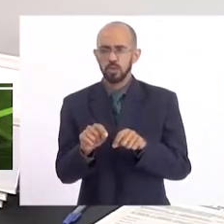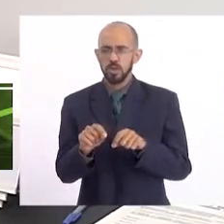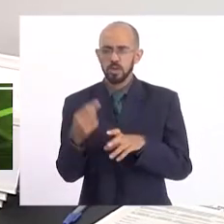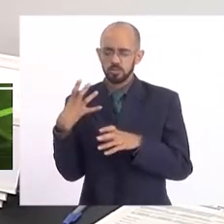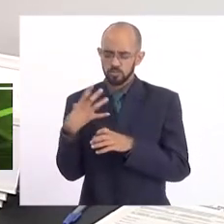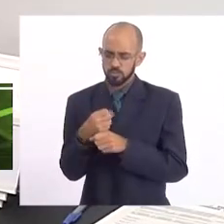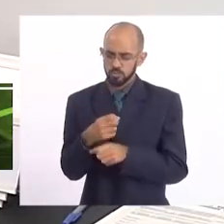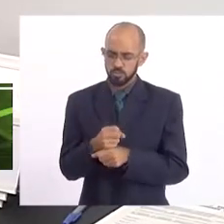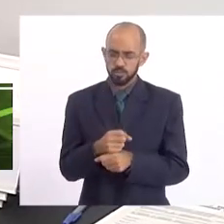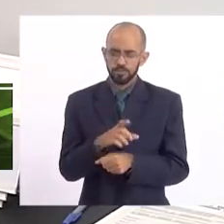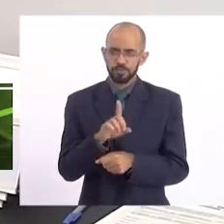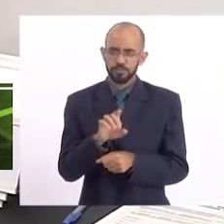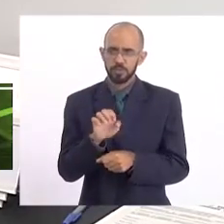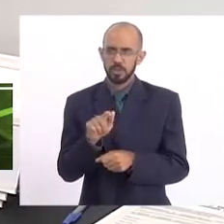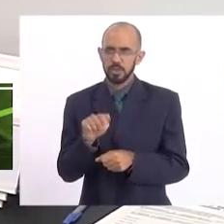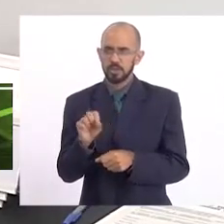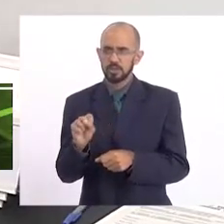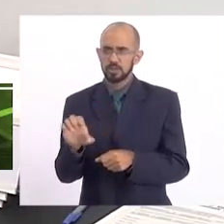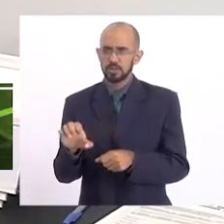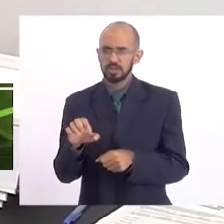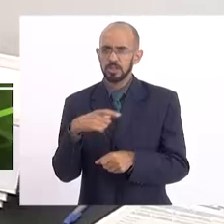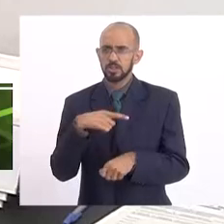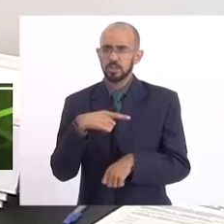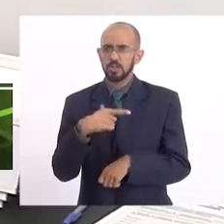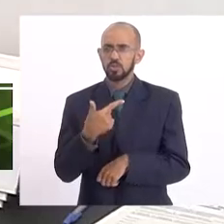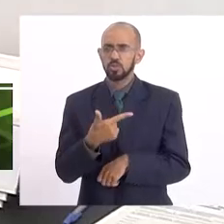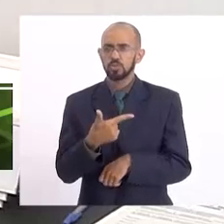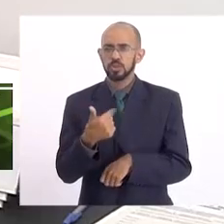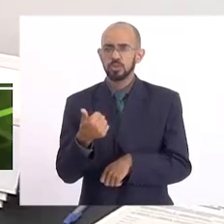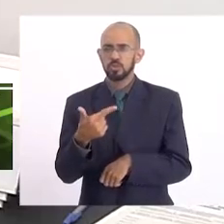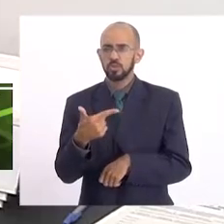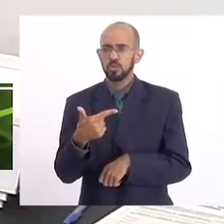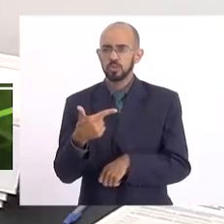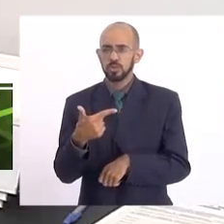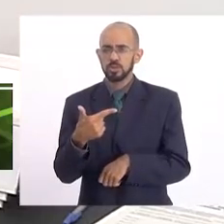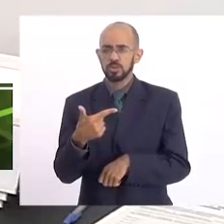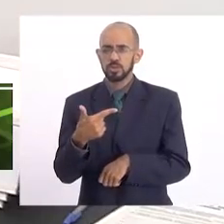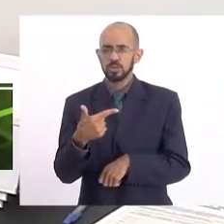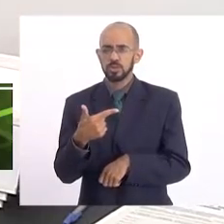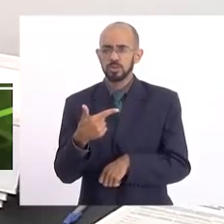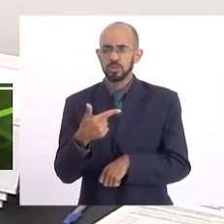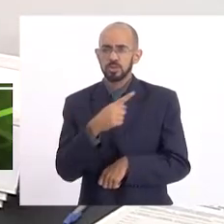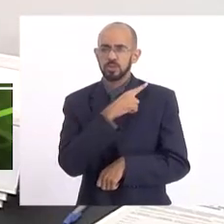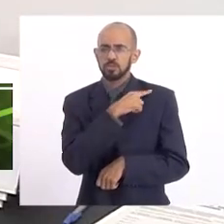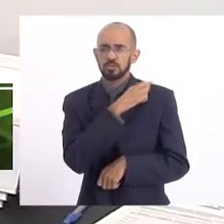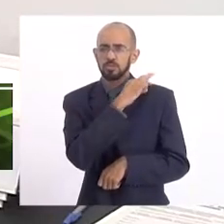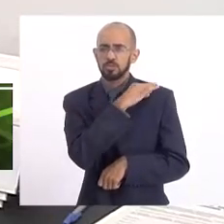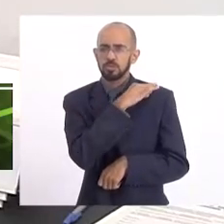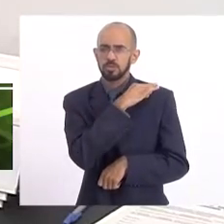tem 212 candidatos, né, do nível médio e